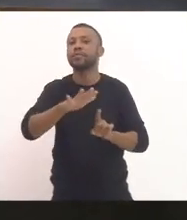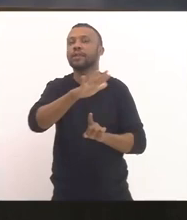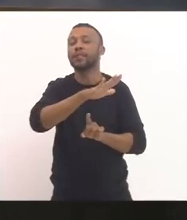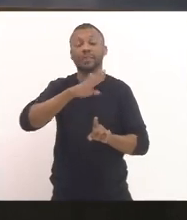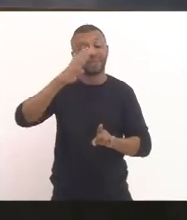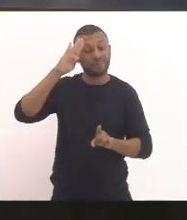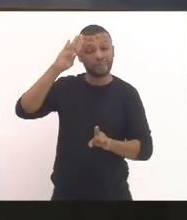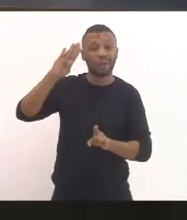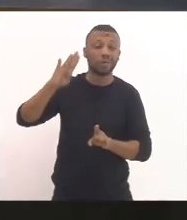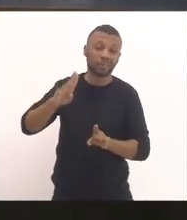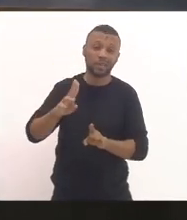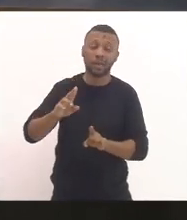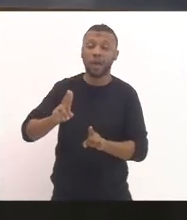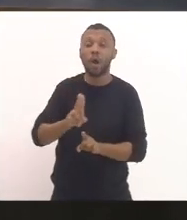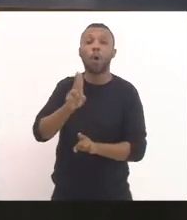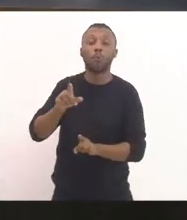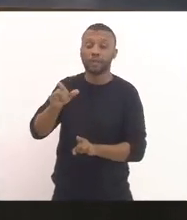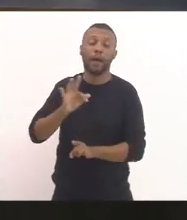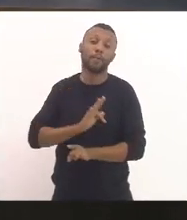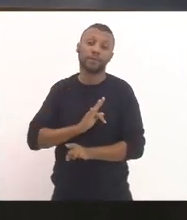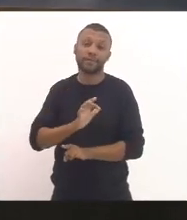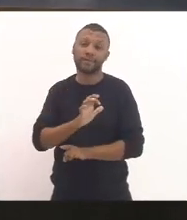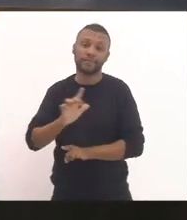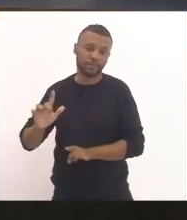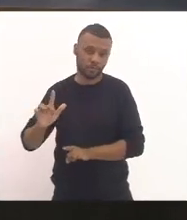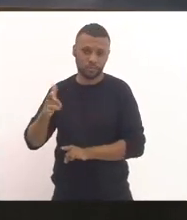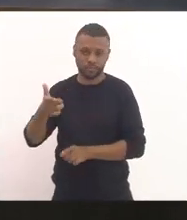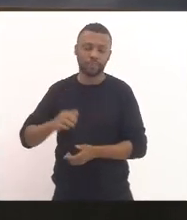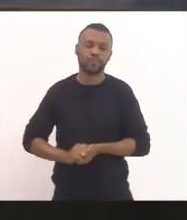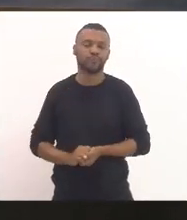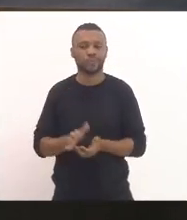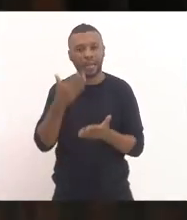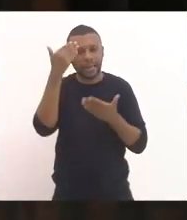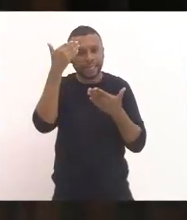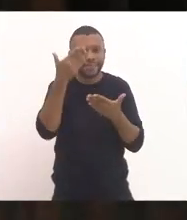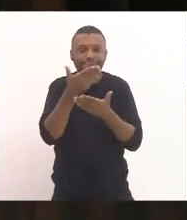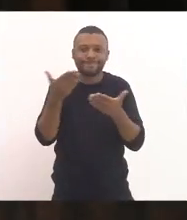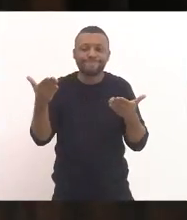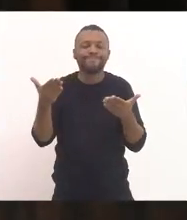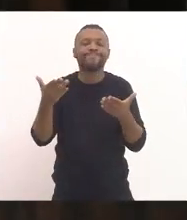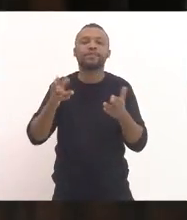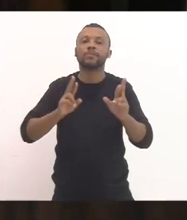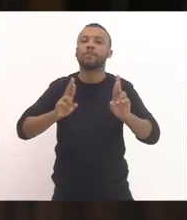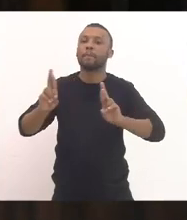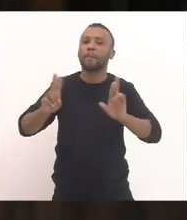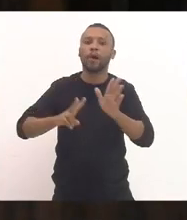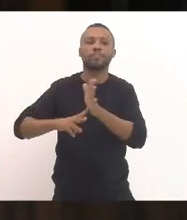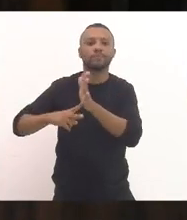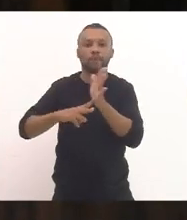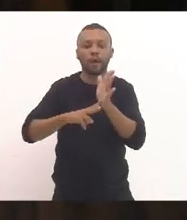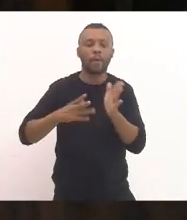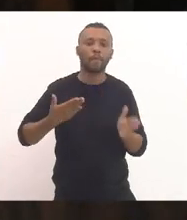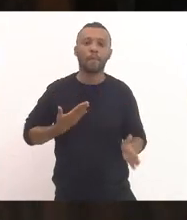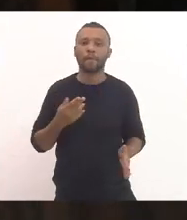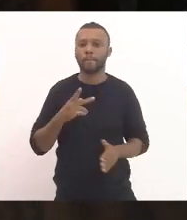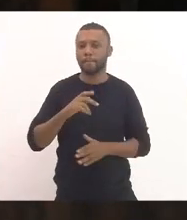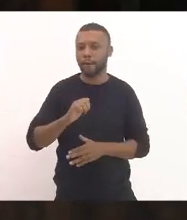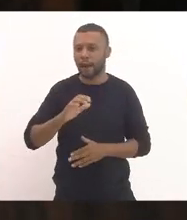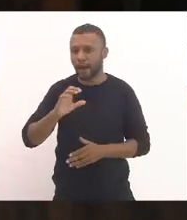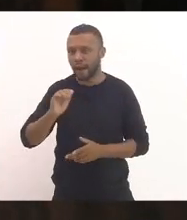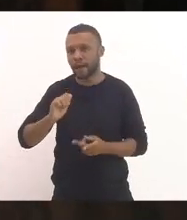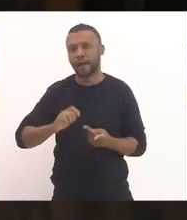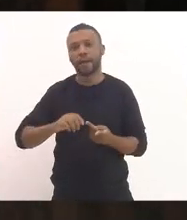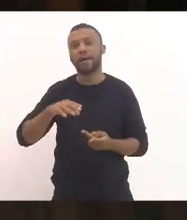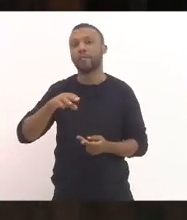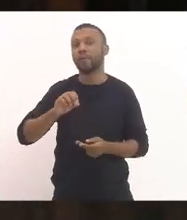usuário da Polícia Civil cidadão de bem agradecer a presença de todas as apresentações no amigo pacca delegada